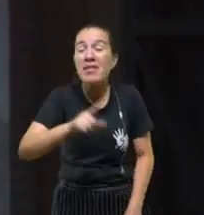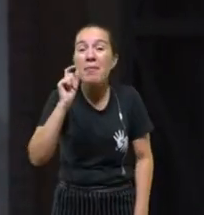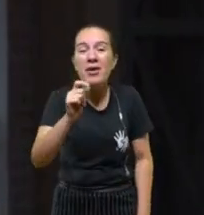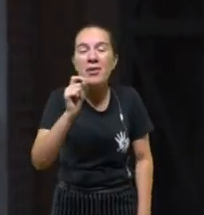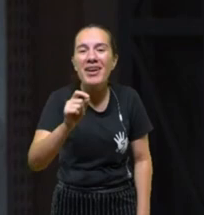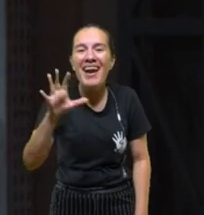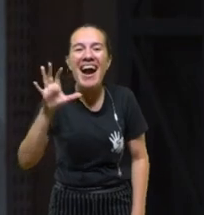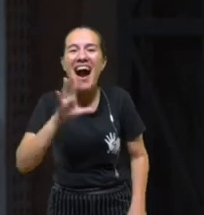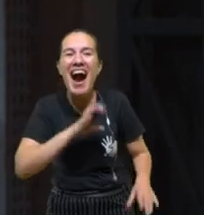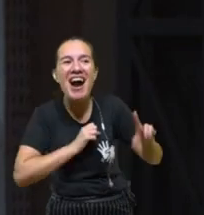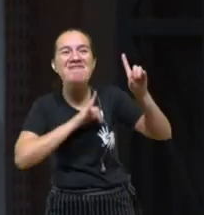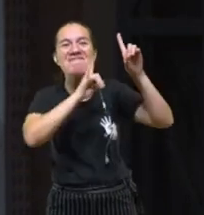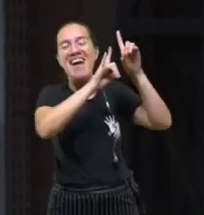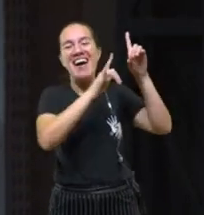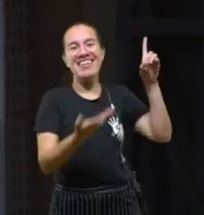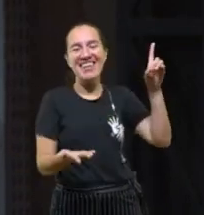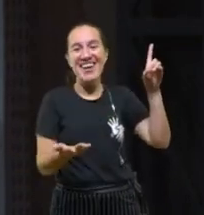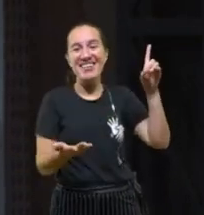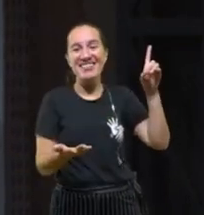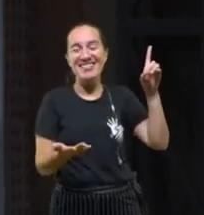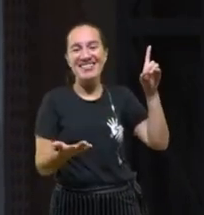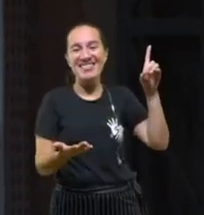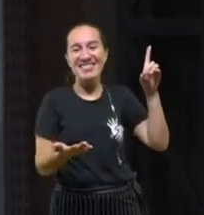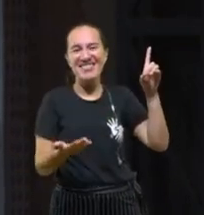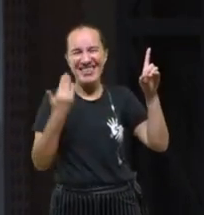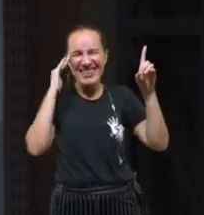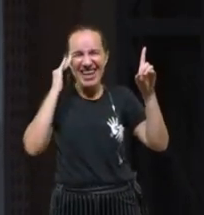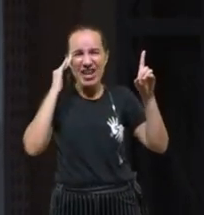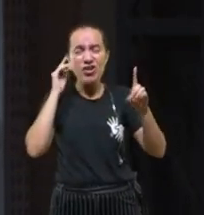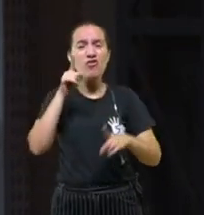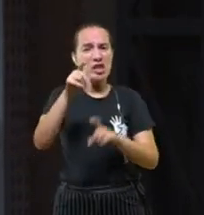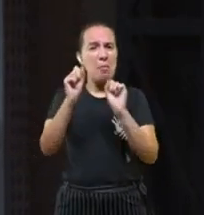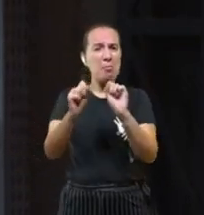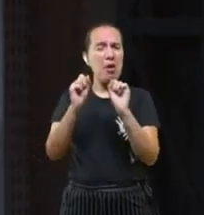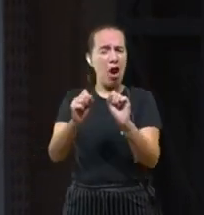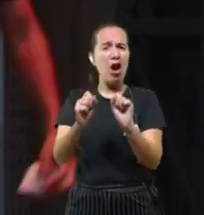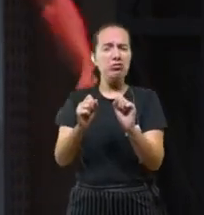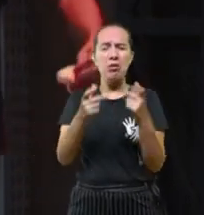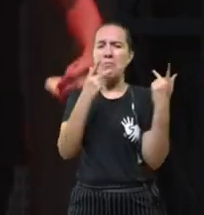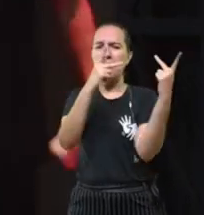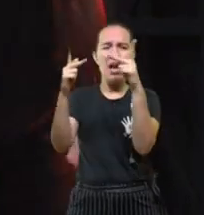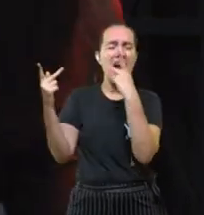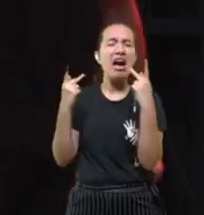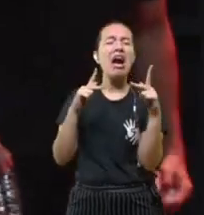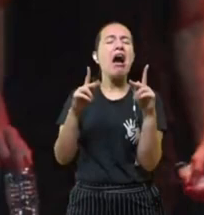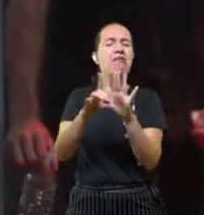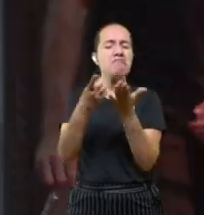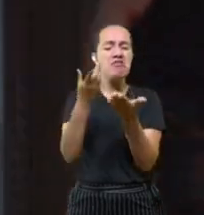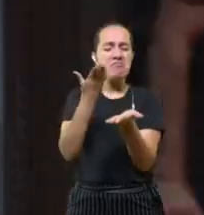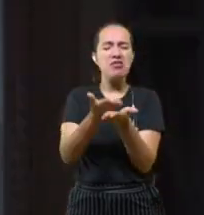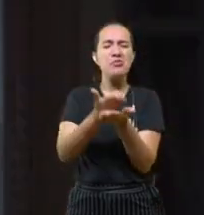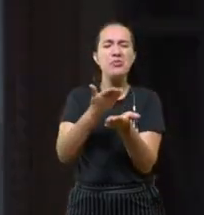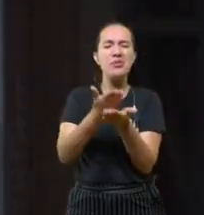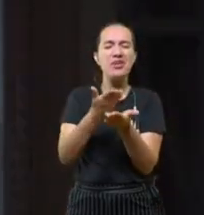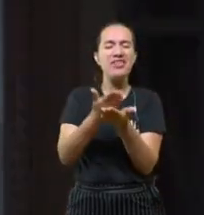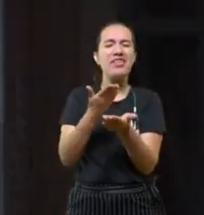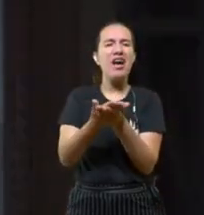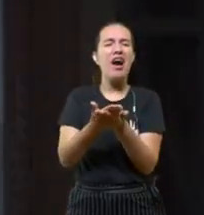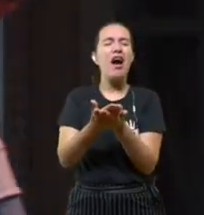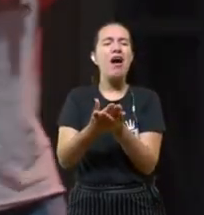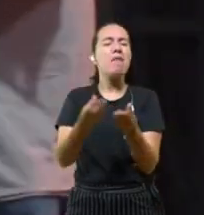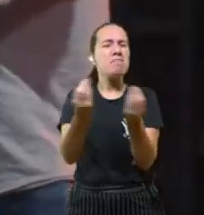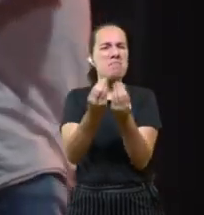Deus. Simplesmente amar a Deus. Então, você pode pregar, você pode estudar a Bíblia, você pode